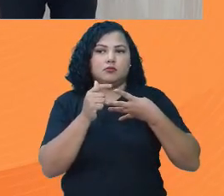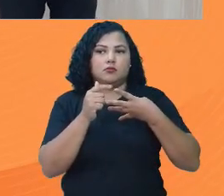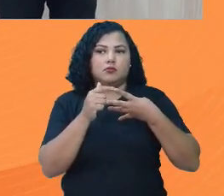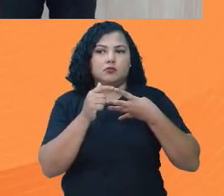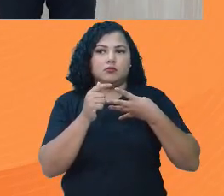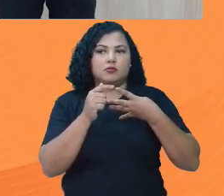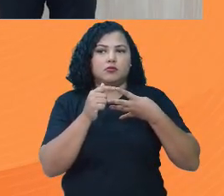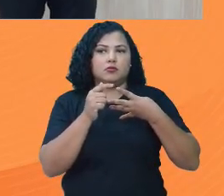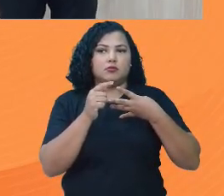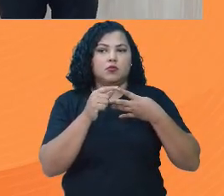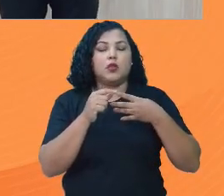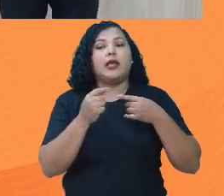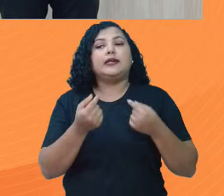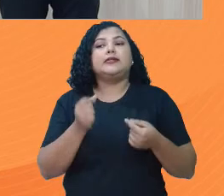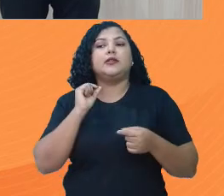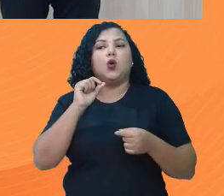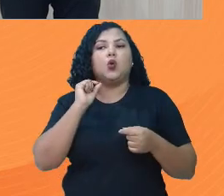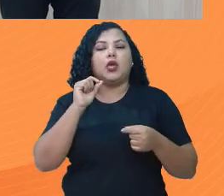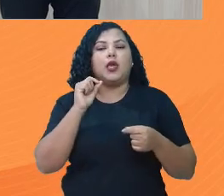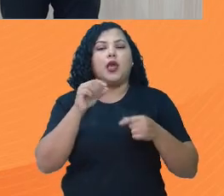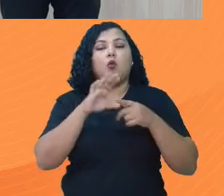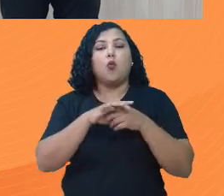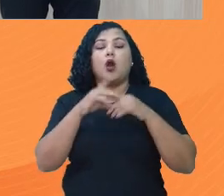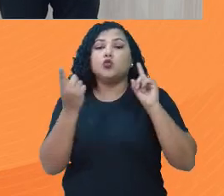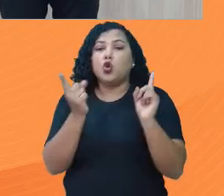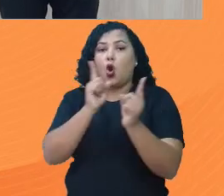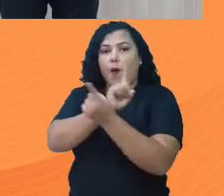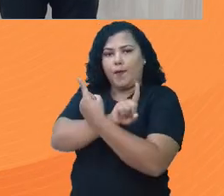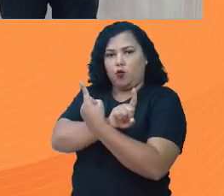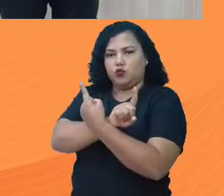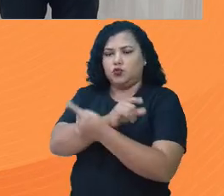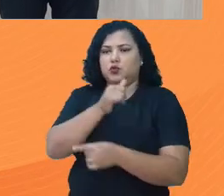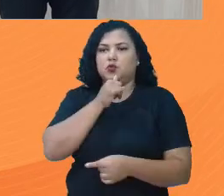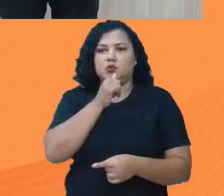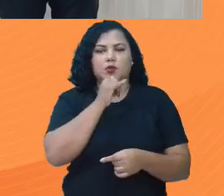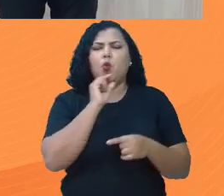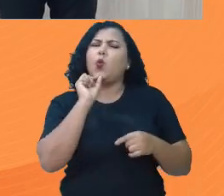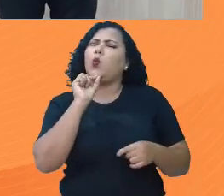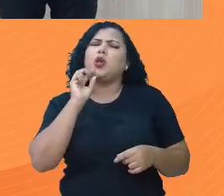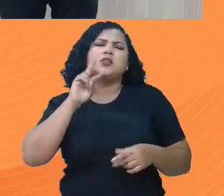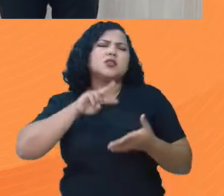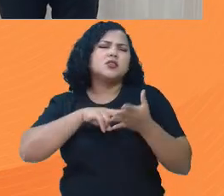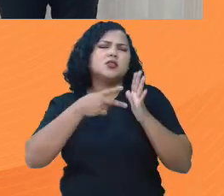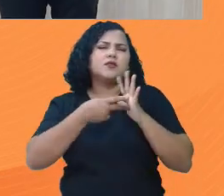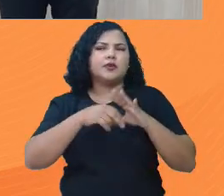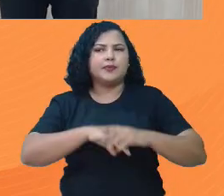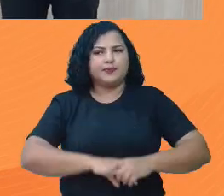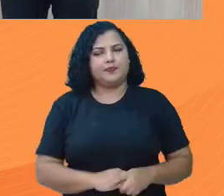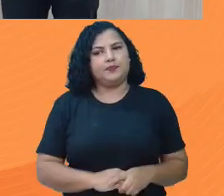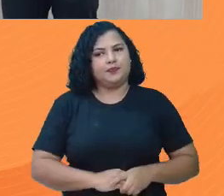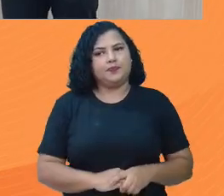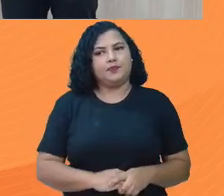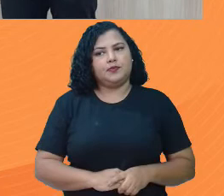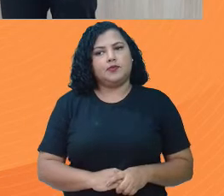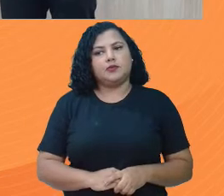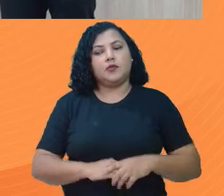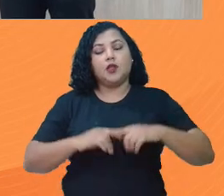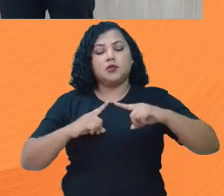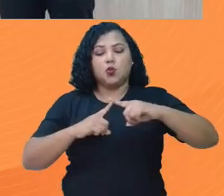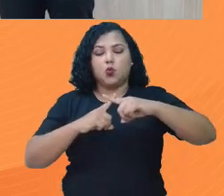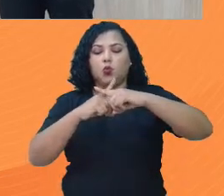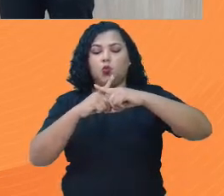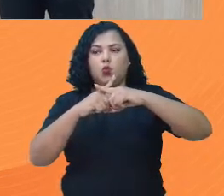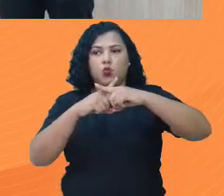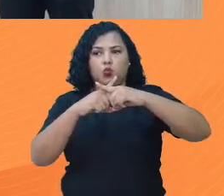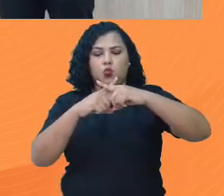são os ângulos opostos pelo vértice, tá bom? Então, o que são os ângulos opostos pelo vértice? São ângulos que